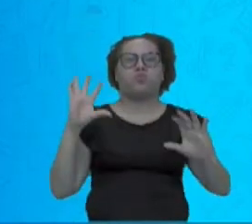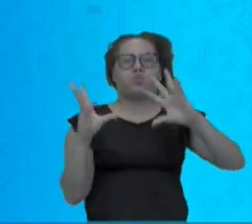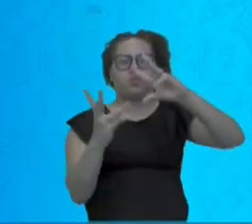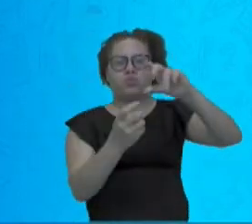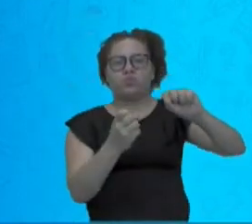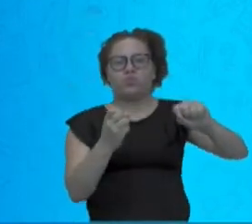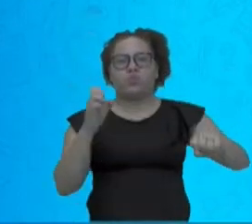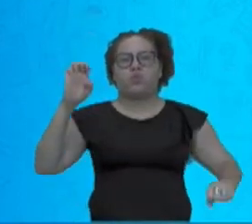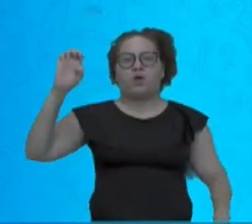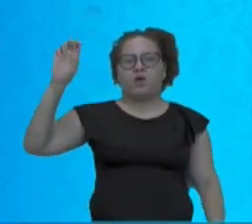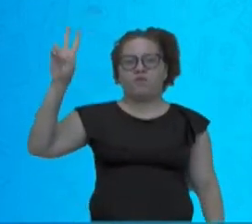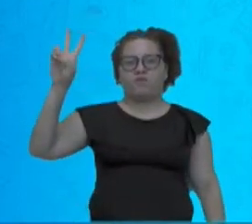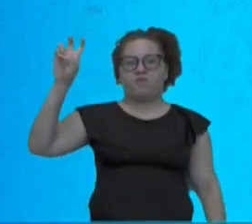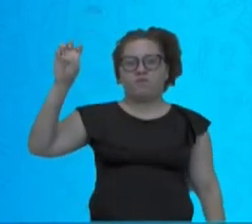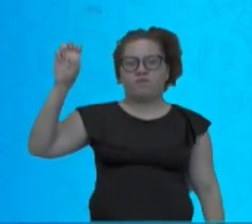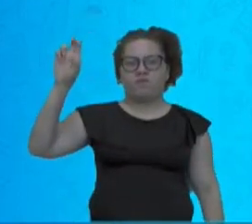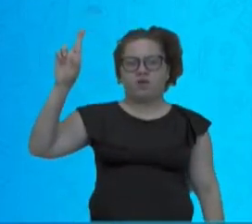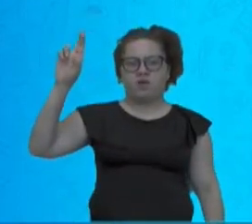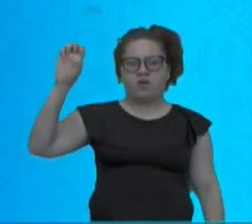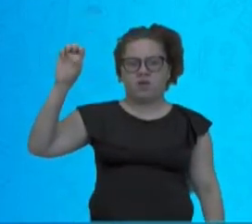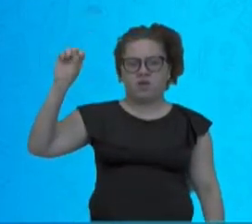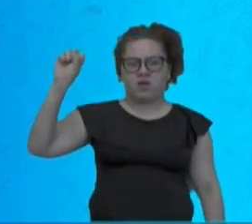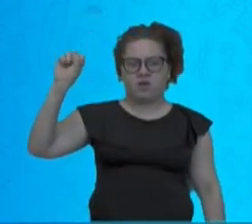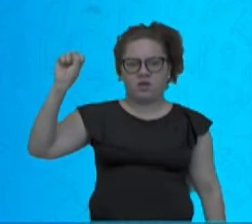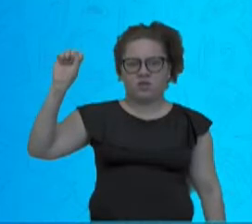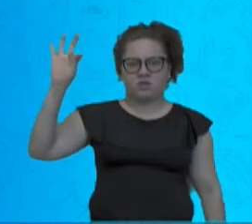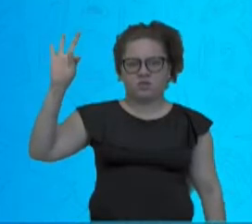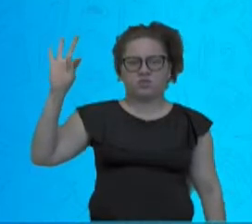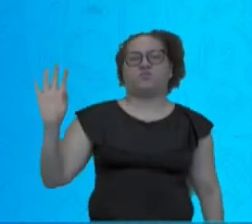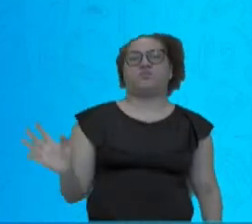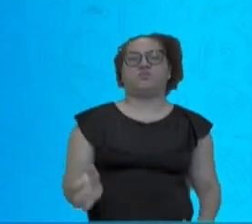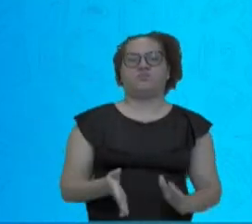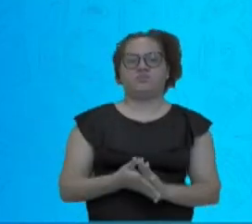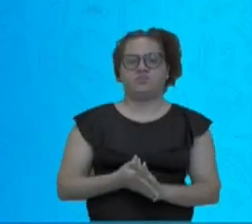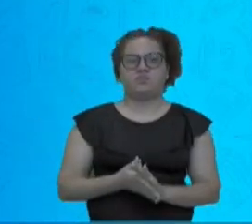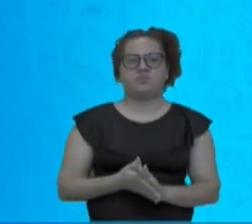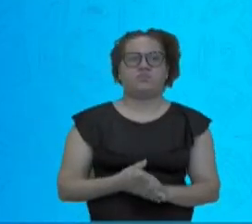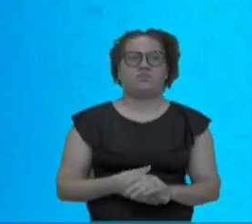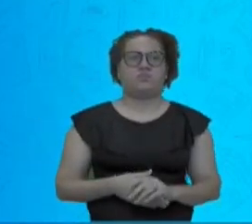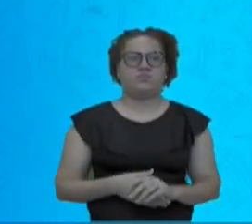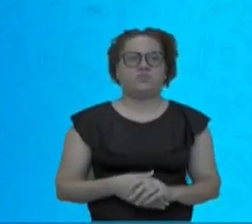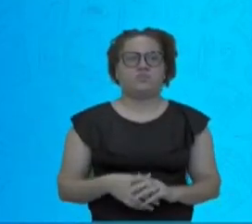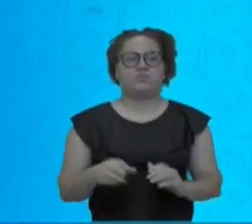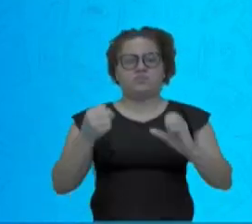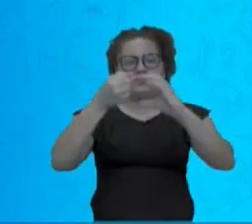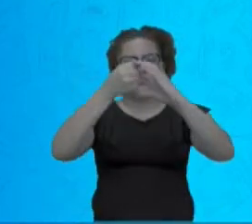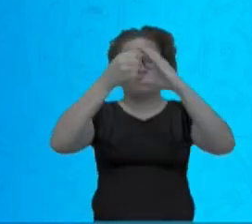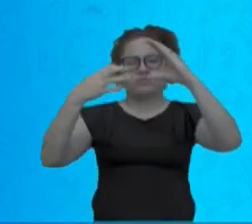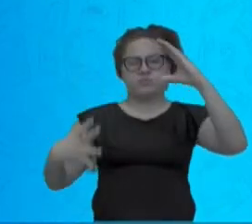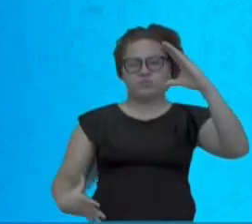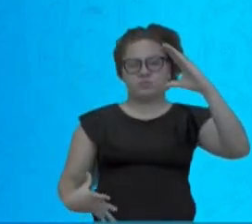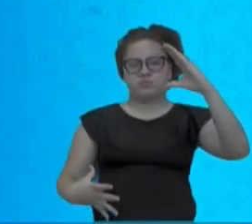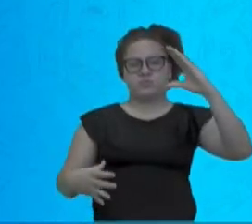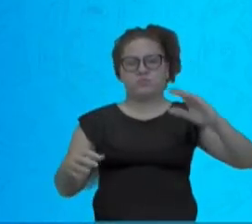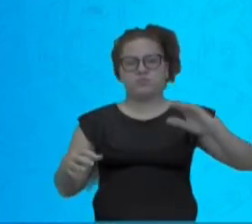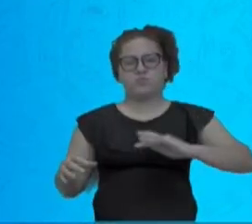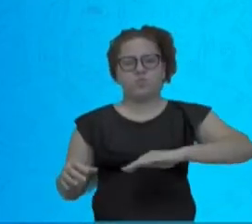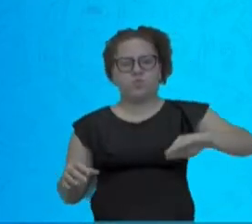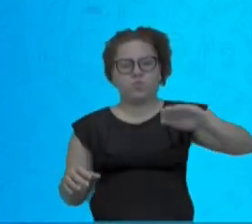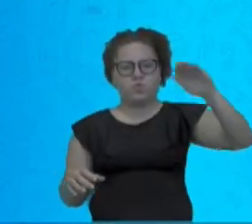Então, a gente precisa de estar observando isso. E agora, as características do